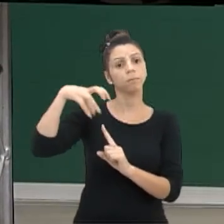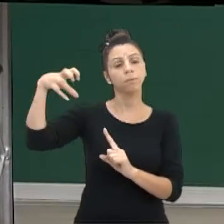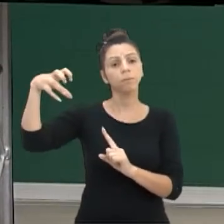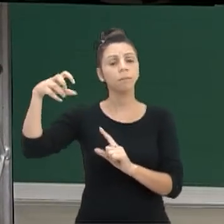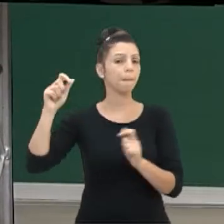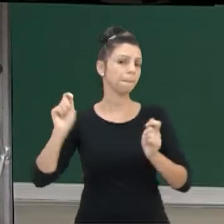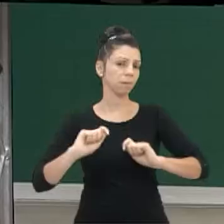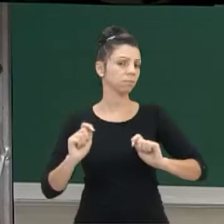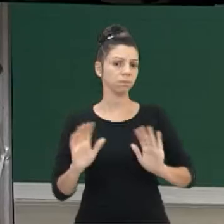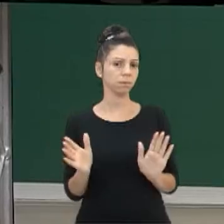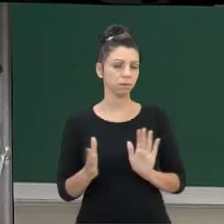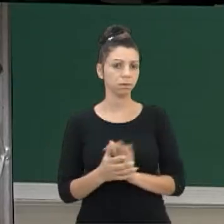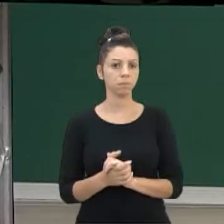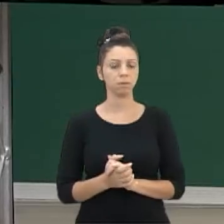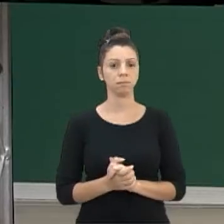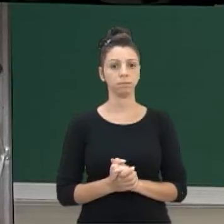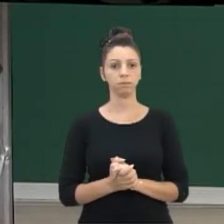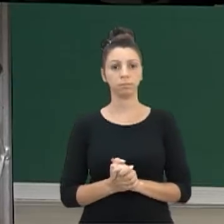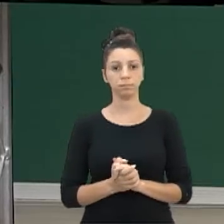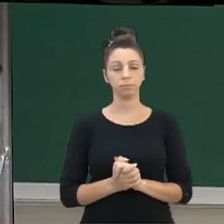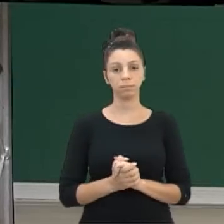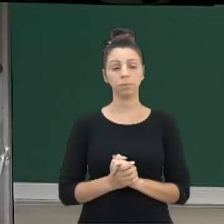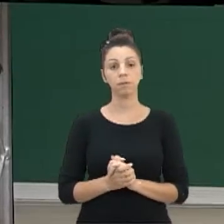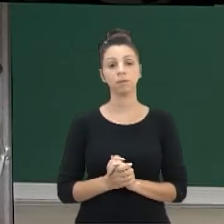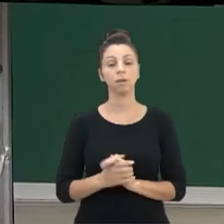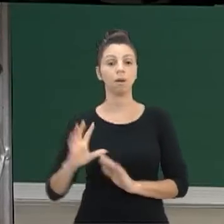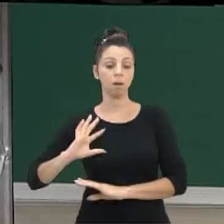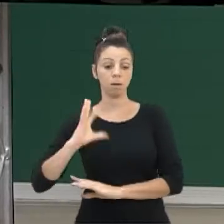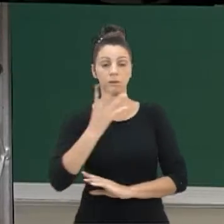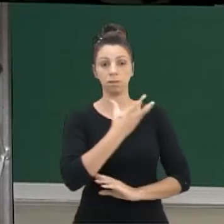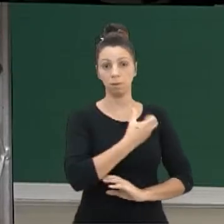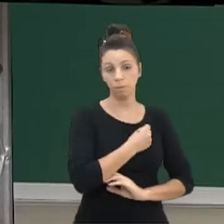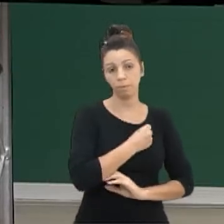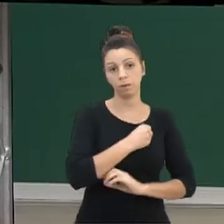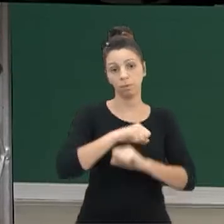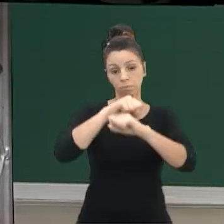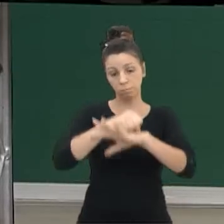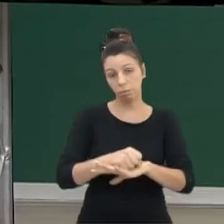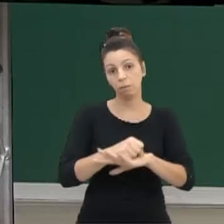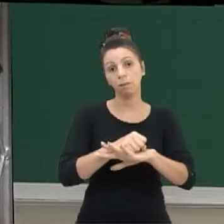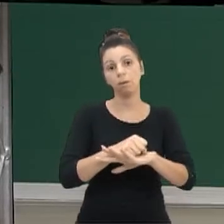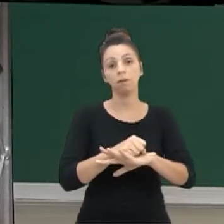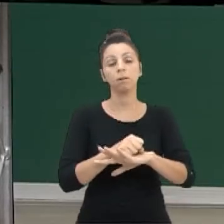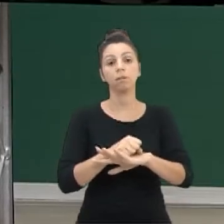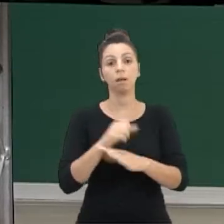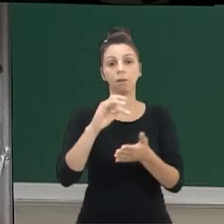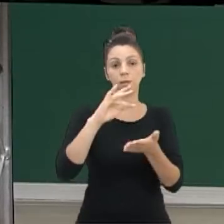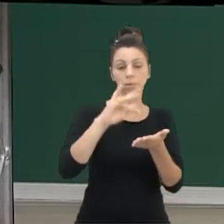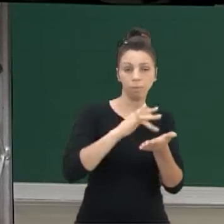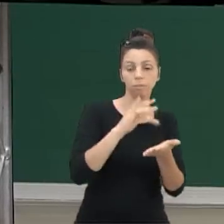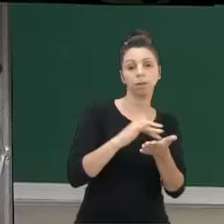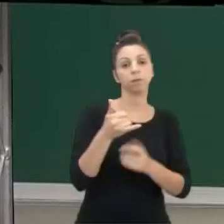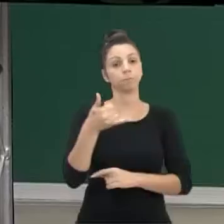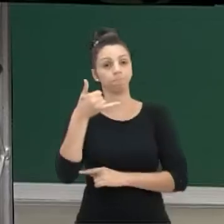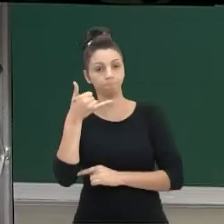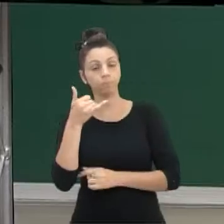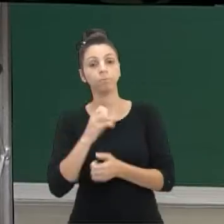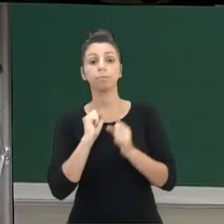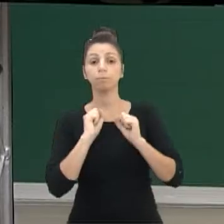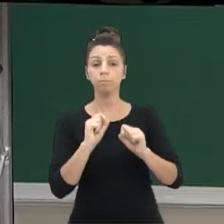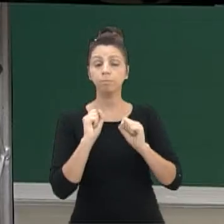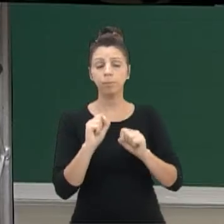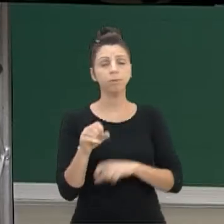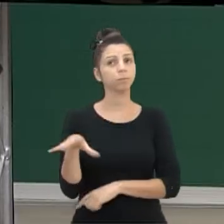uma senha Wi-Fi para poder acessar. Uma vez que eu salvei, fiz o download, está lá no meu celular, no meu aparelho móvel, eu